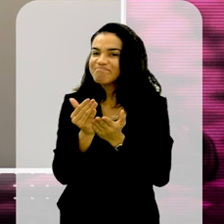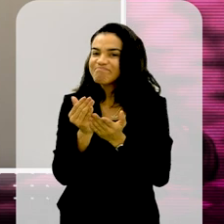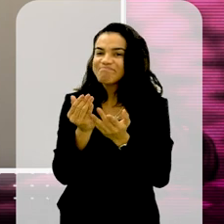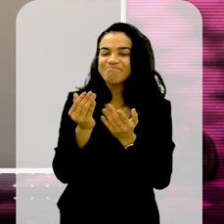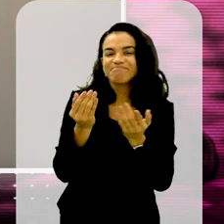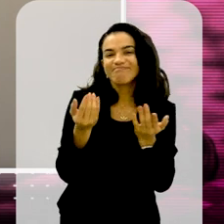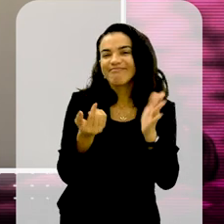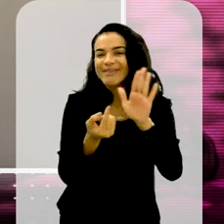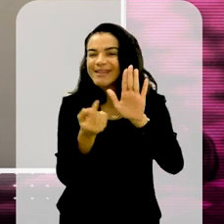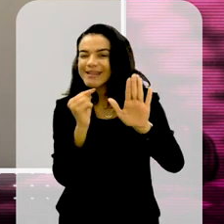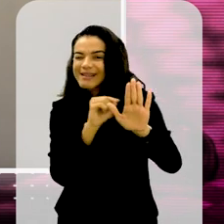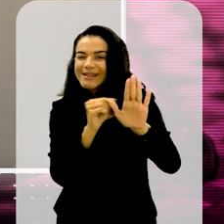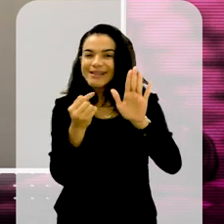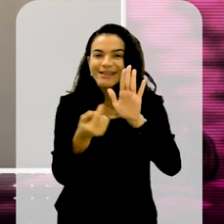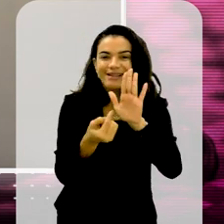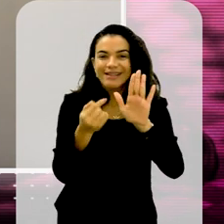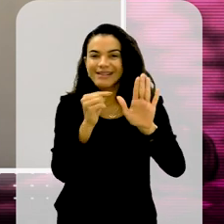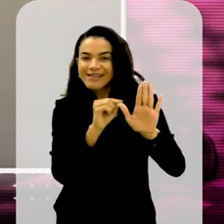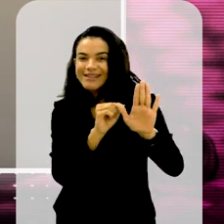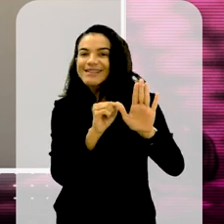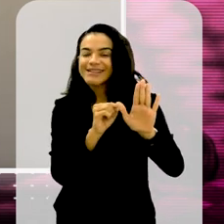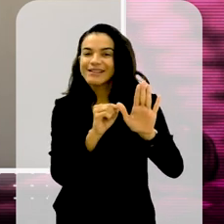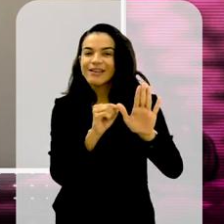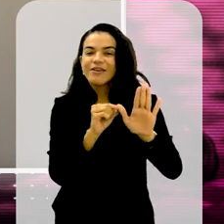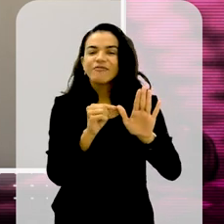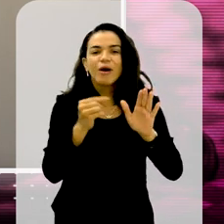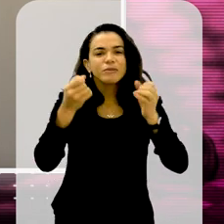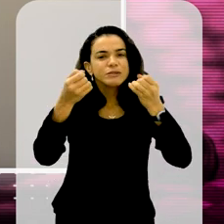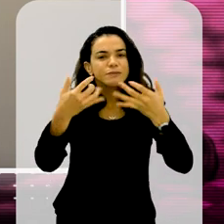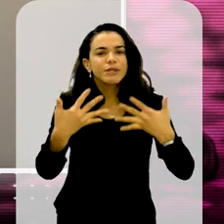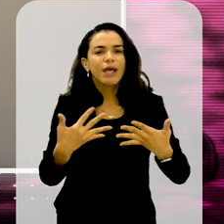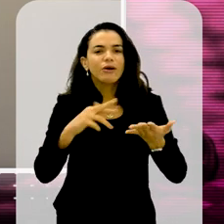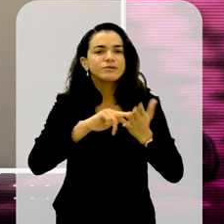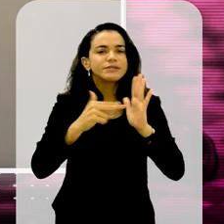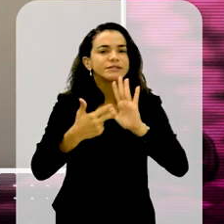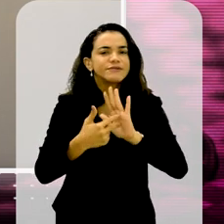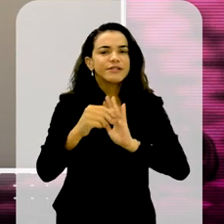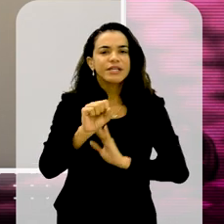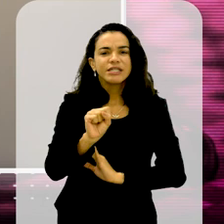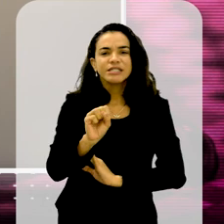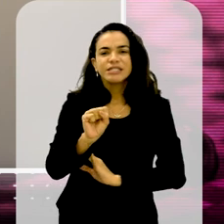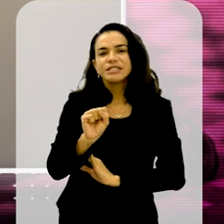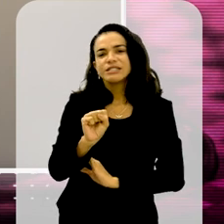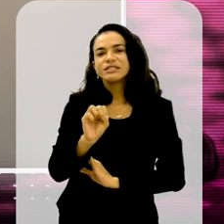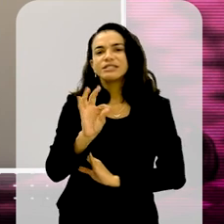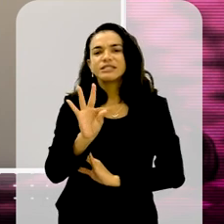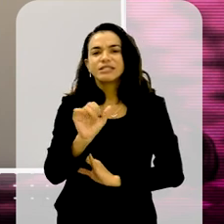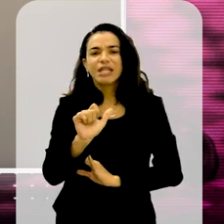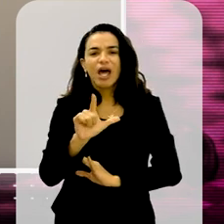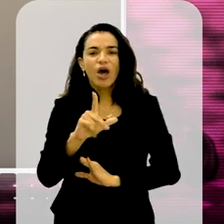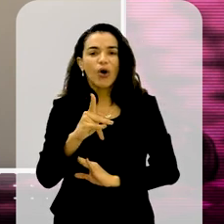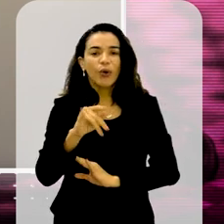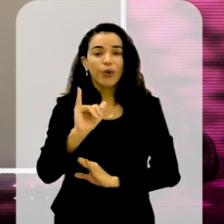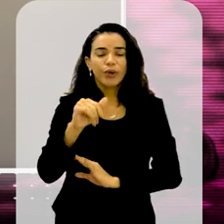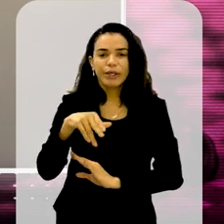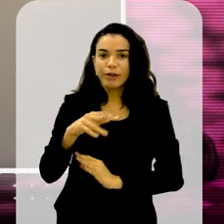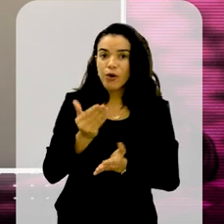parafraseando, né? Vamos começar pelo começo? Vamos desmistificar stalking, né? Só se tornou crime em